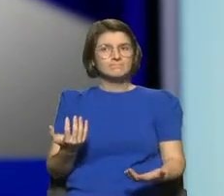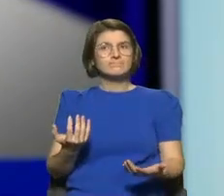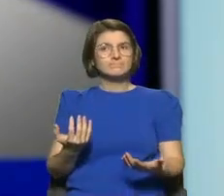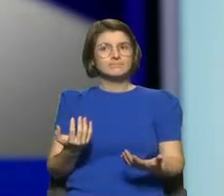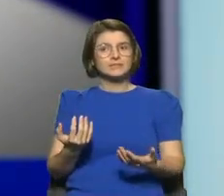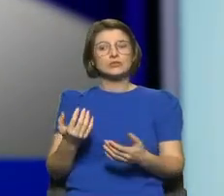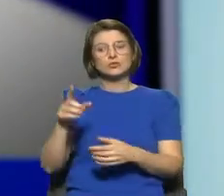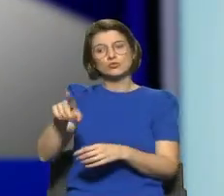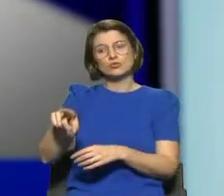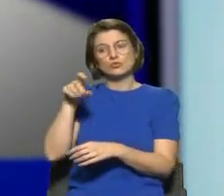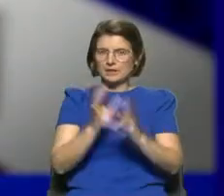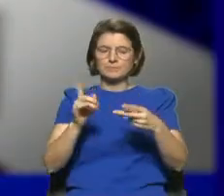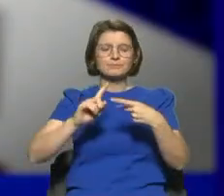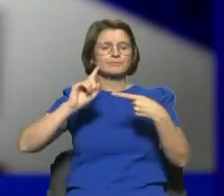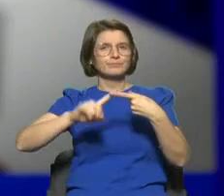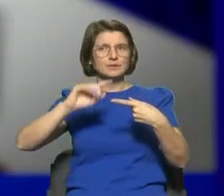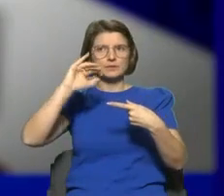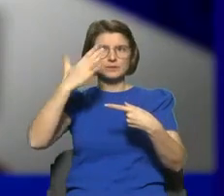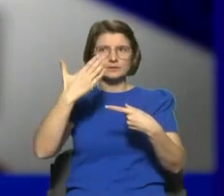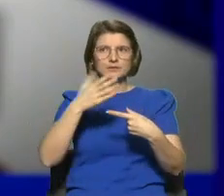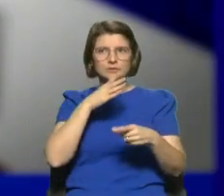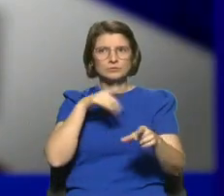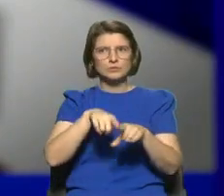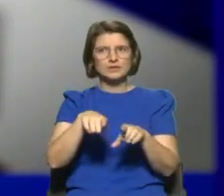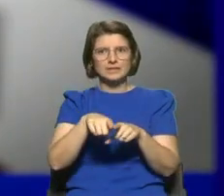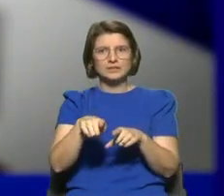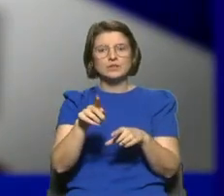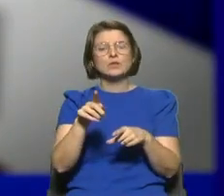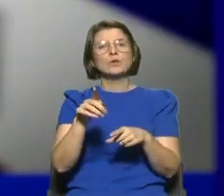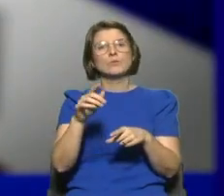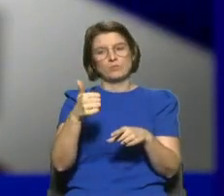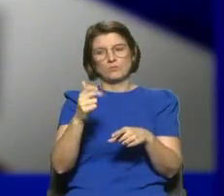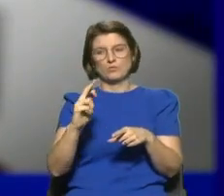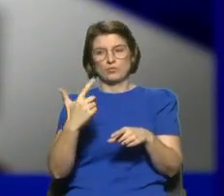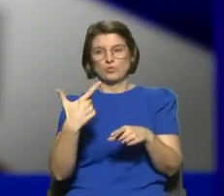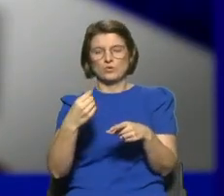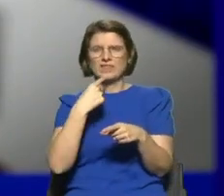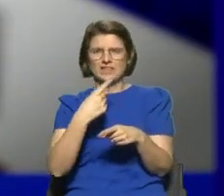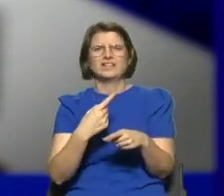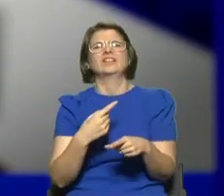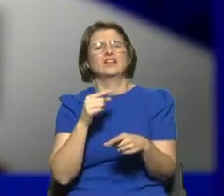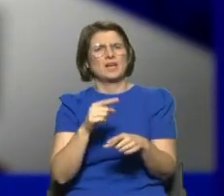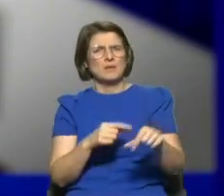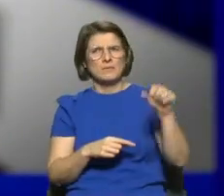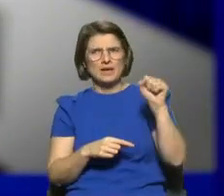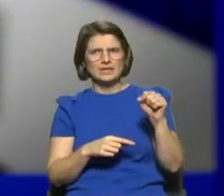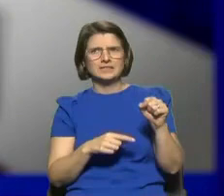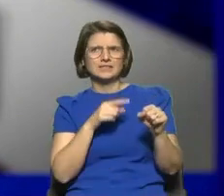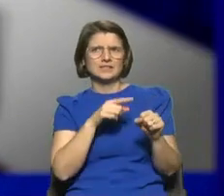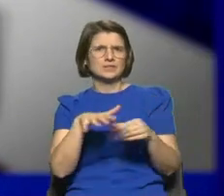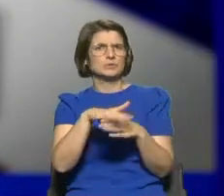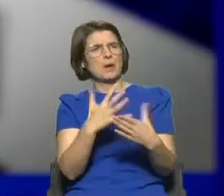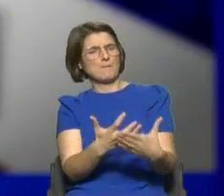indigitar este governo o deputado João brudo da costas pretende colocar no partido socialista o ónus desta